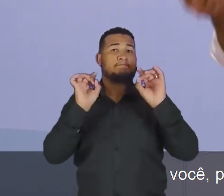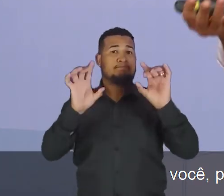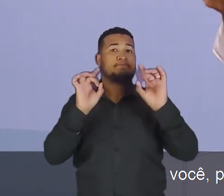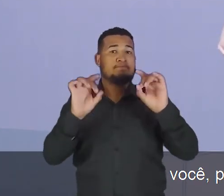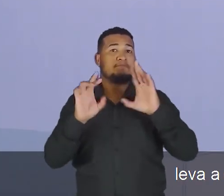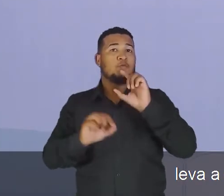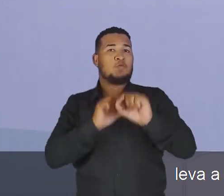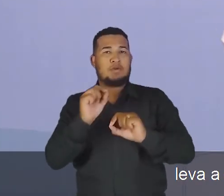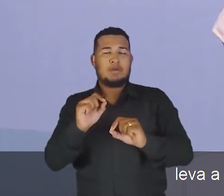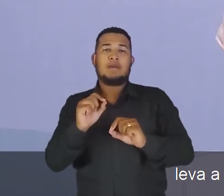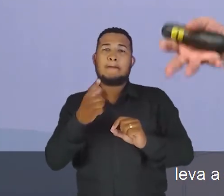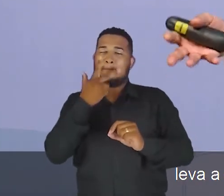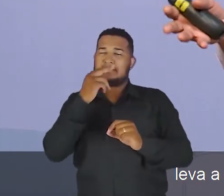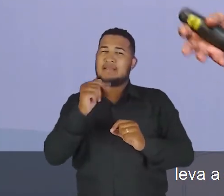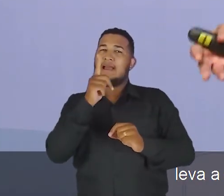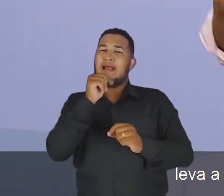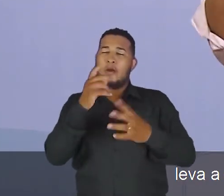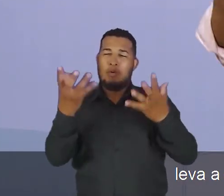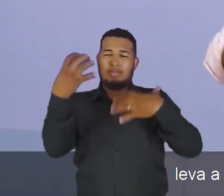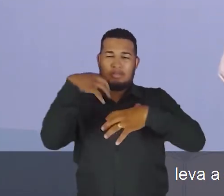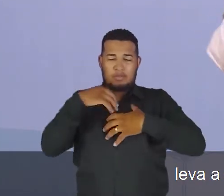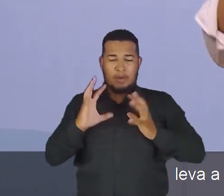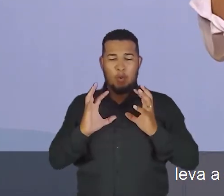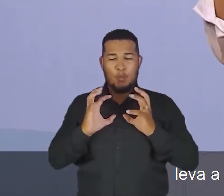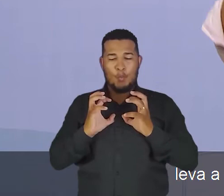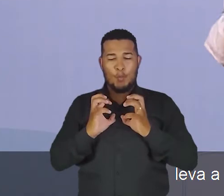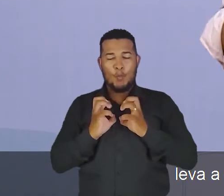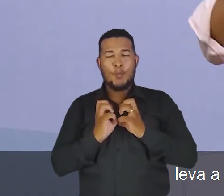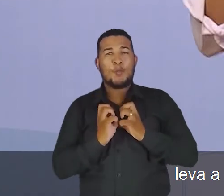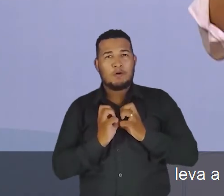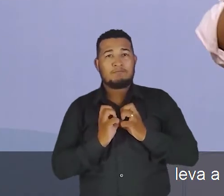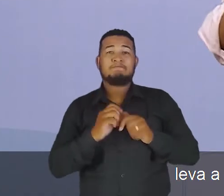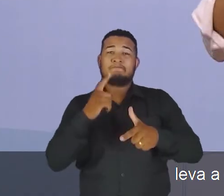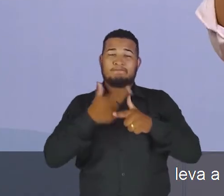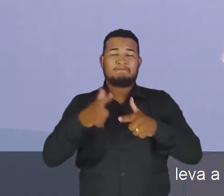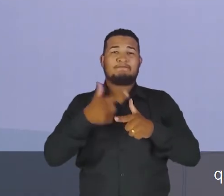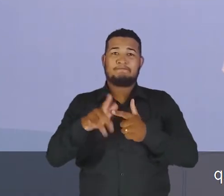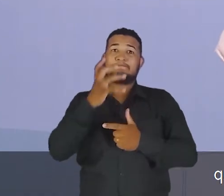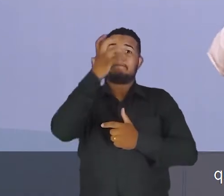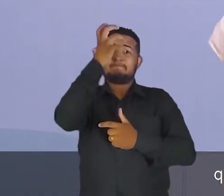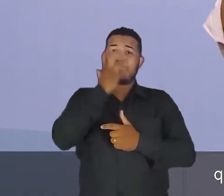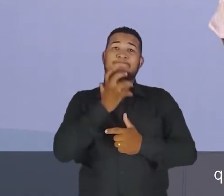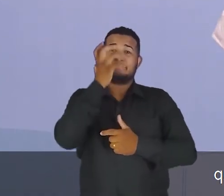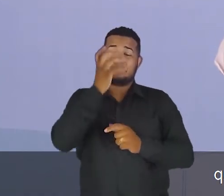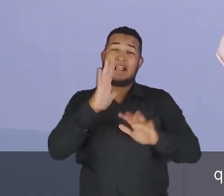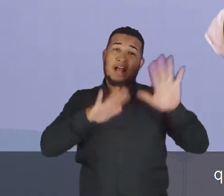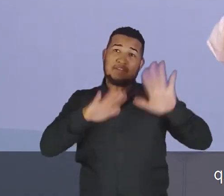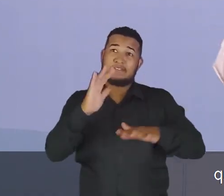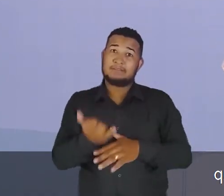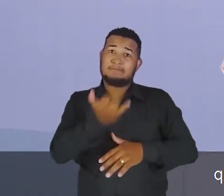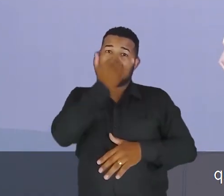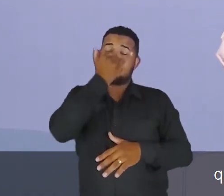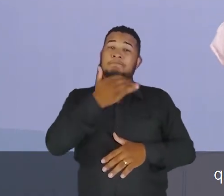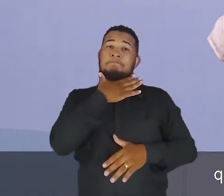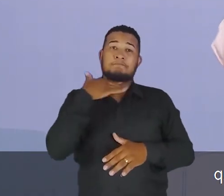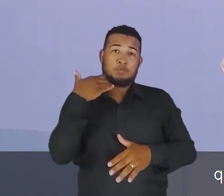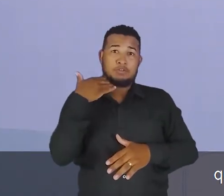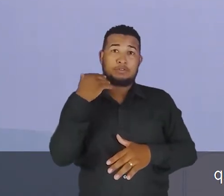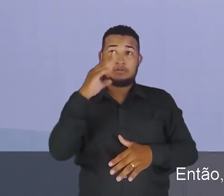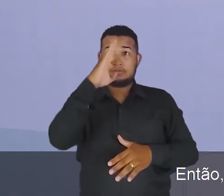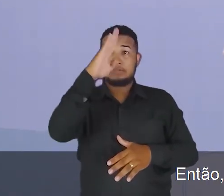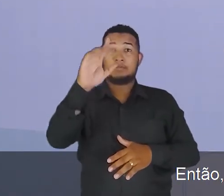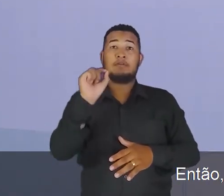náusea, vômito, que leva à desidratação, e a desidratação é um problema seríssimo que pode levar à morte, principalmente